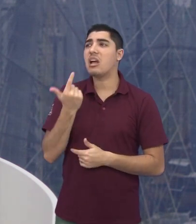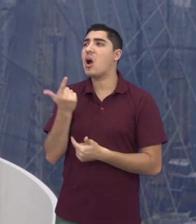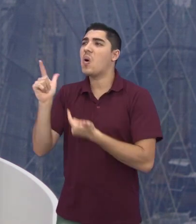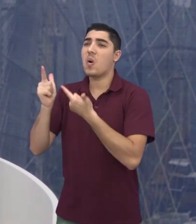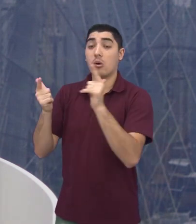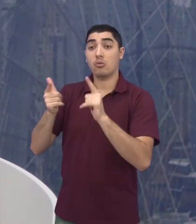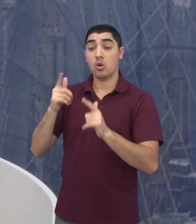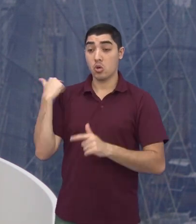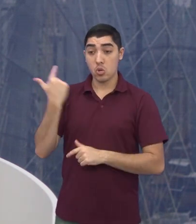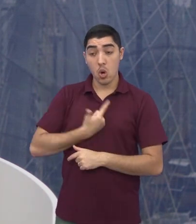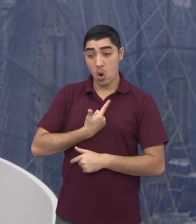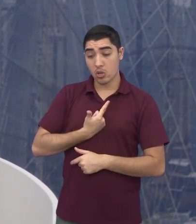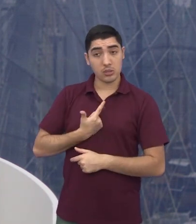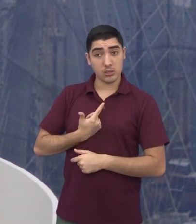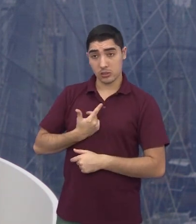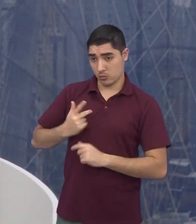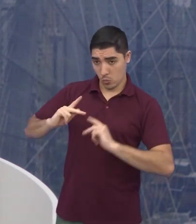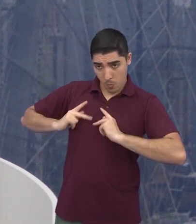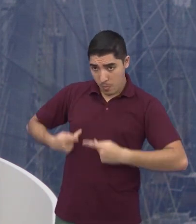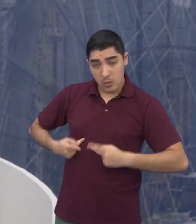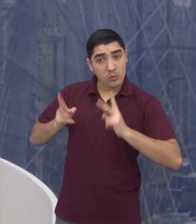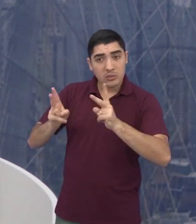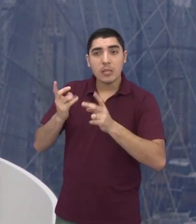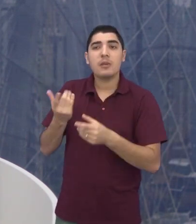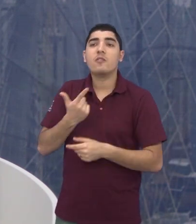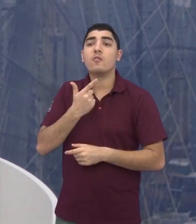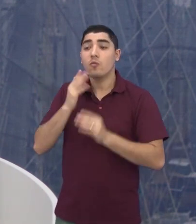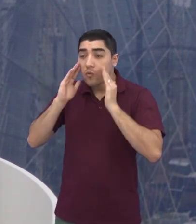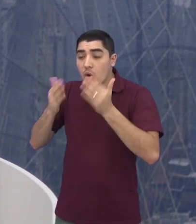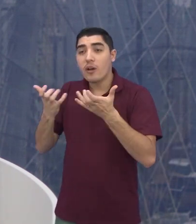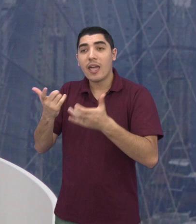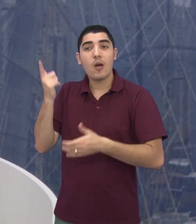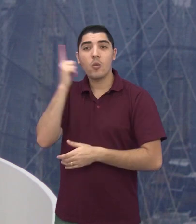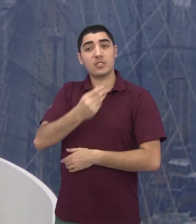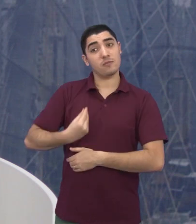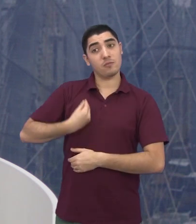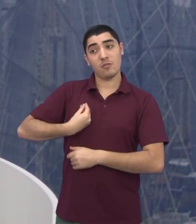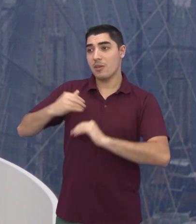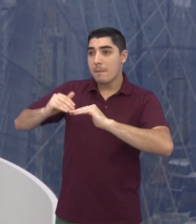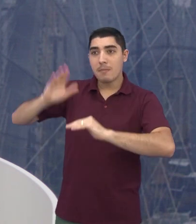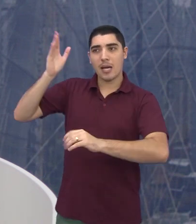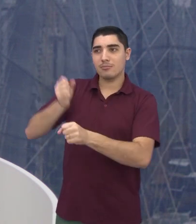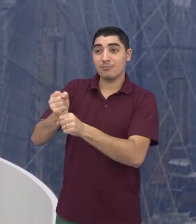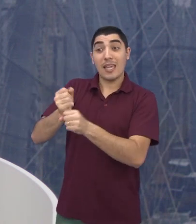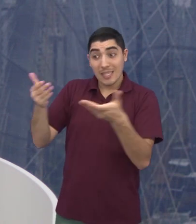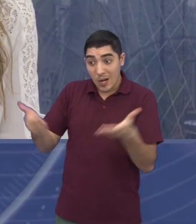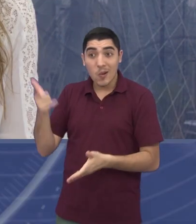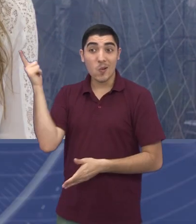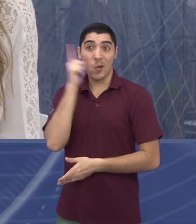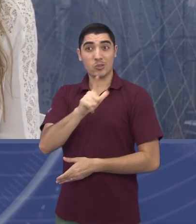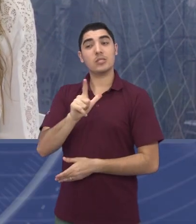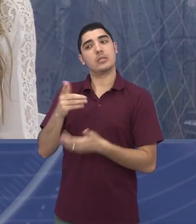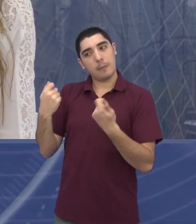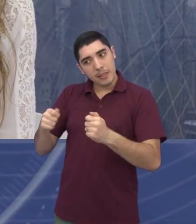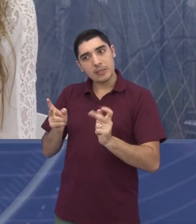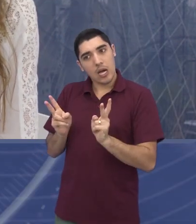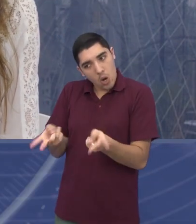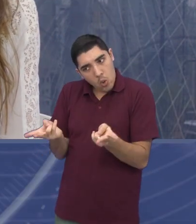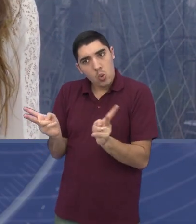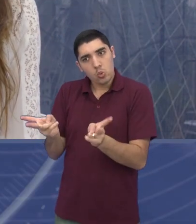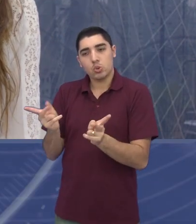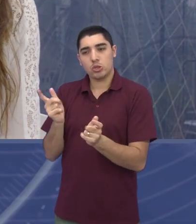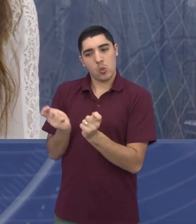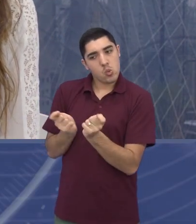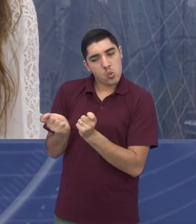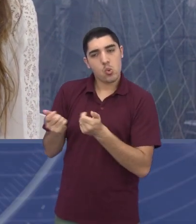humanidade sempre foi viver mais, né? E agora que a gente conseguiu, a gente precisa priorizar essa situação. Encontrar o caminho. E aí, outro ponto